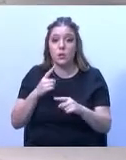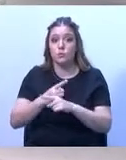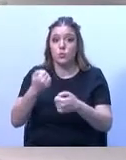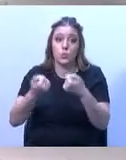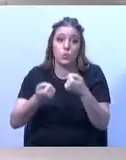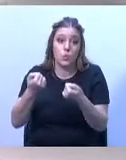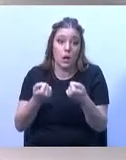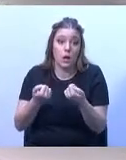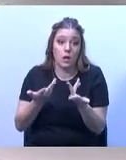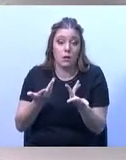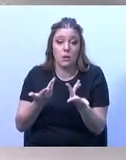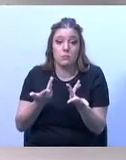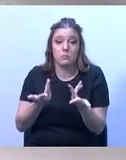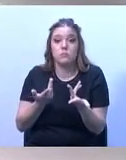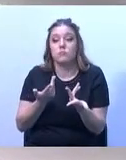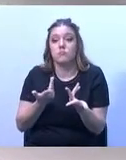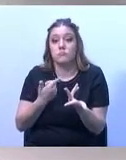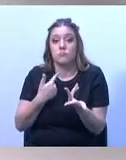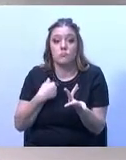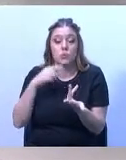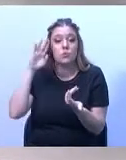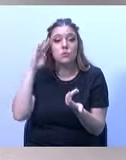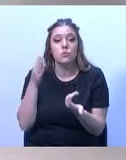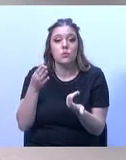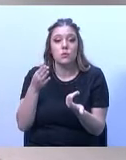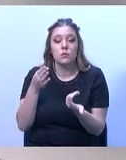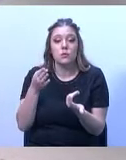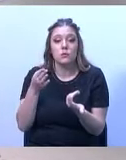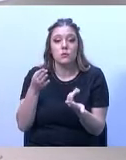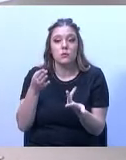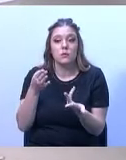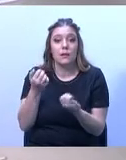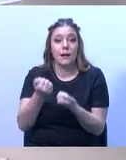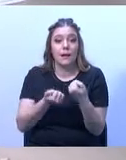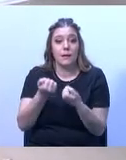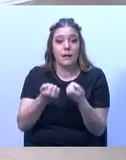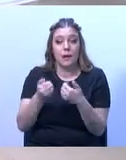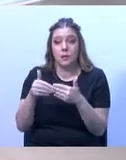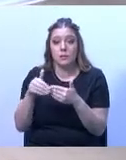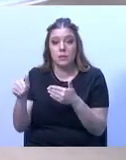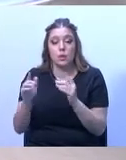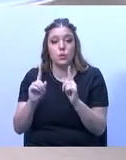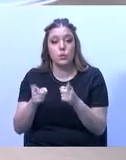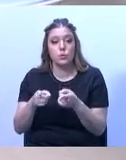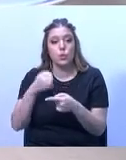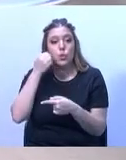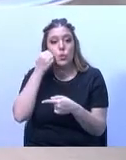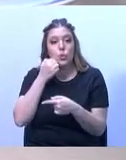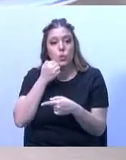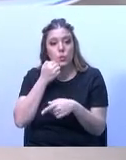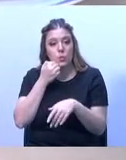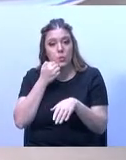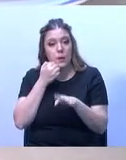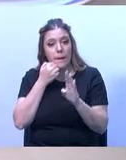carro, com certeza, e sei que saí do carro e começou-me a doer o